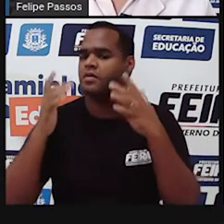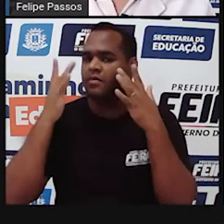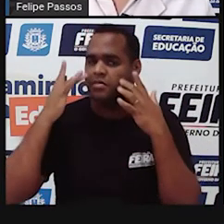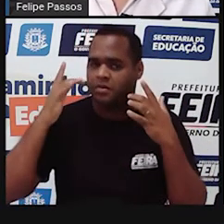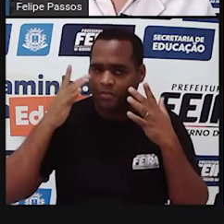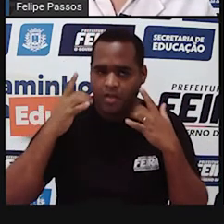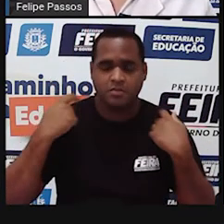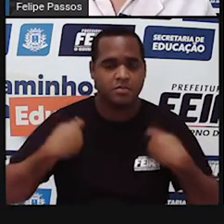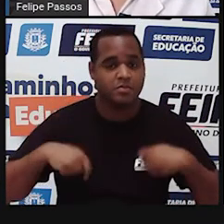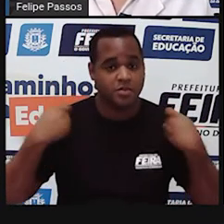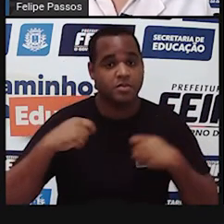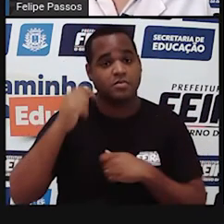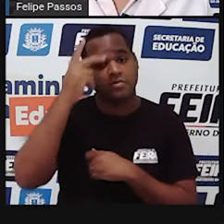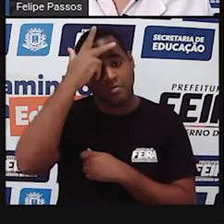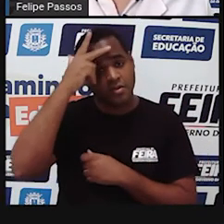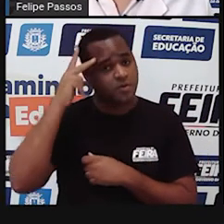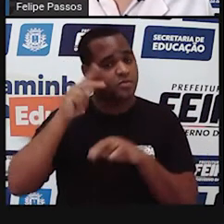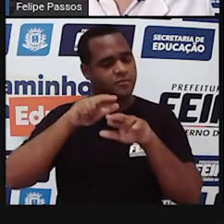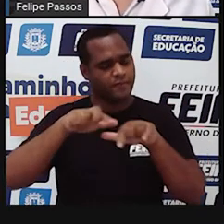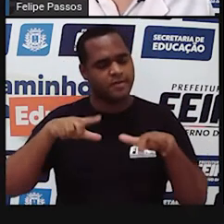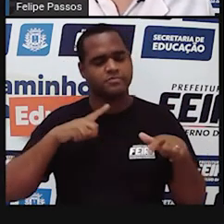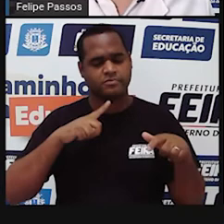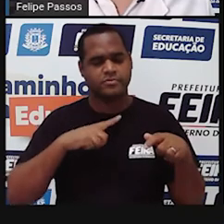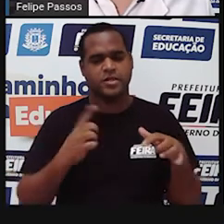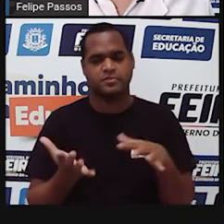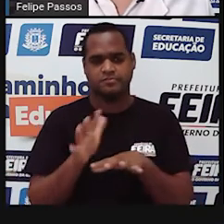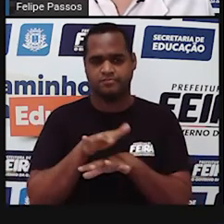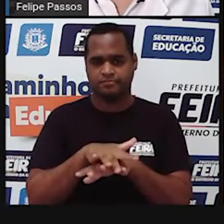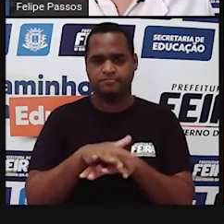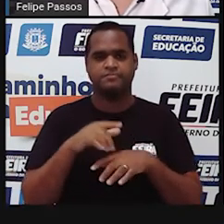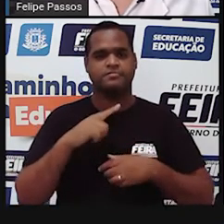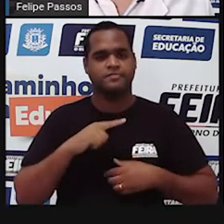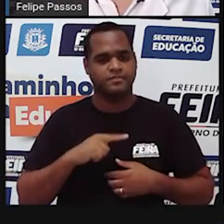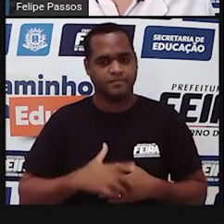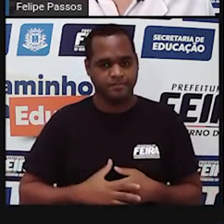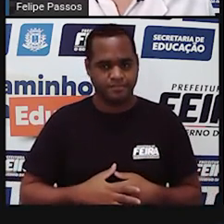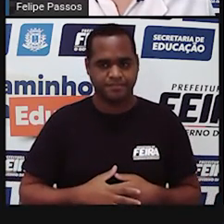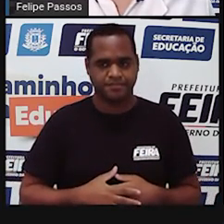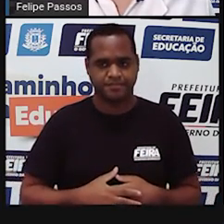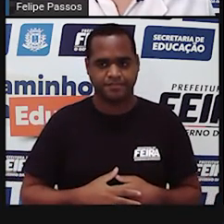pessoas elas precisam ser incluídas nesses ambientes.